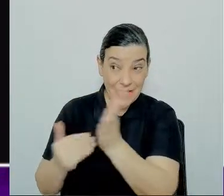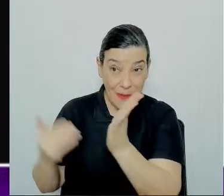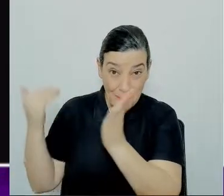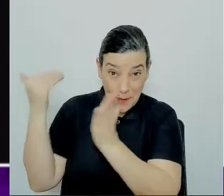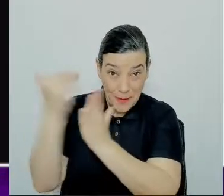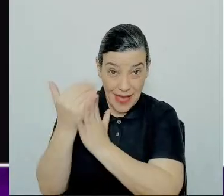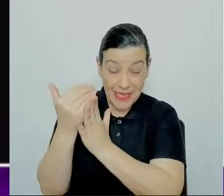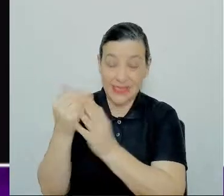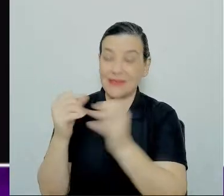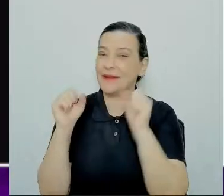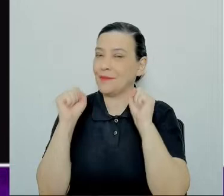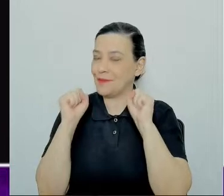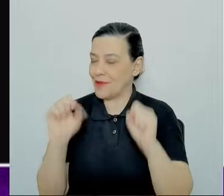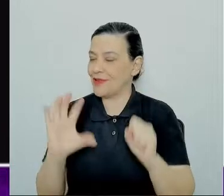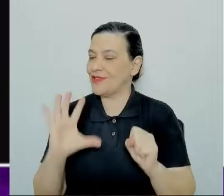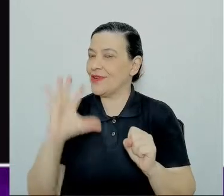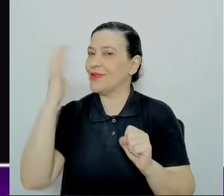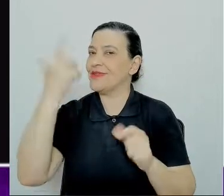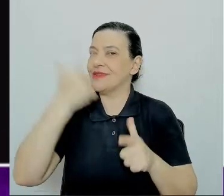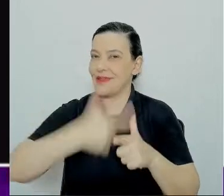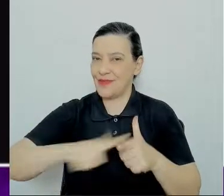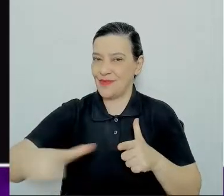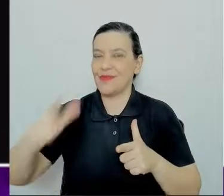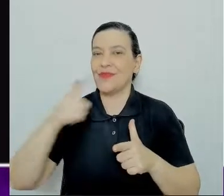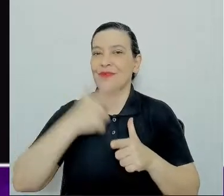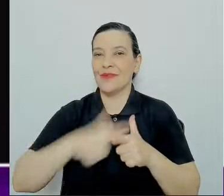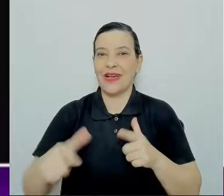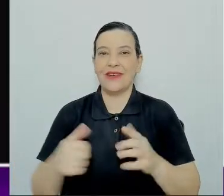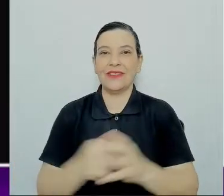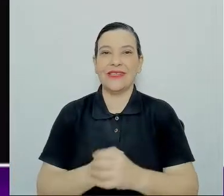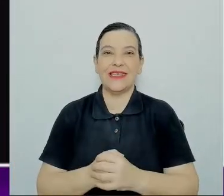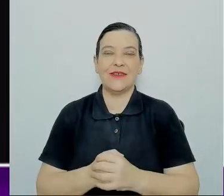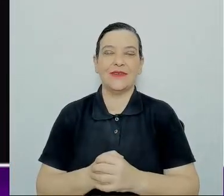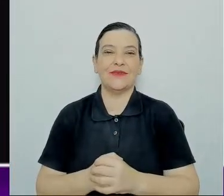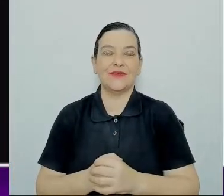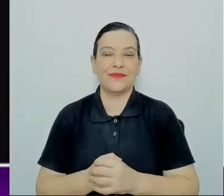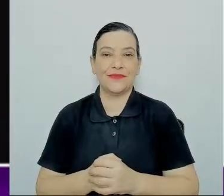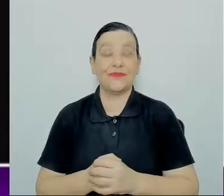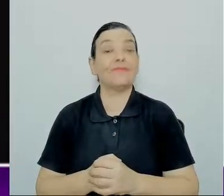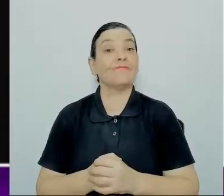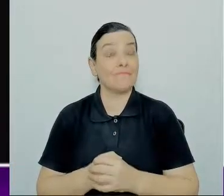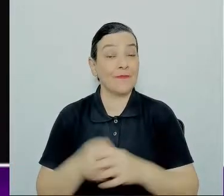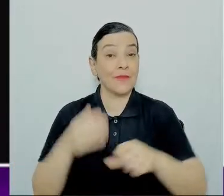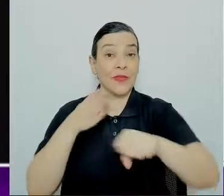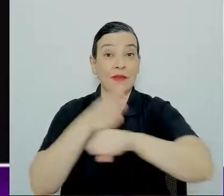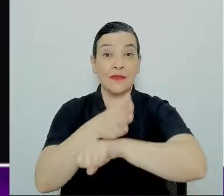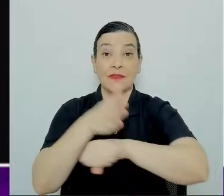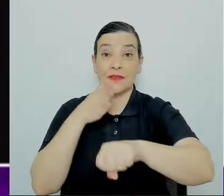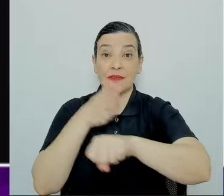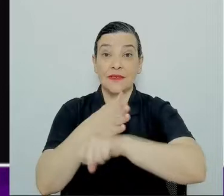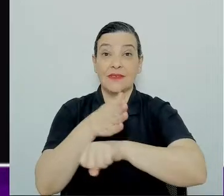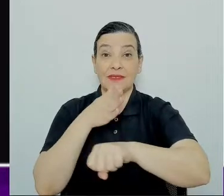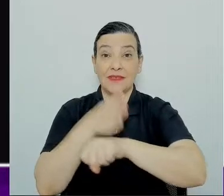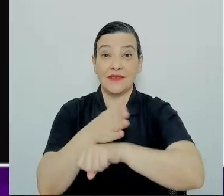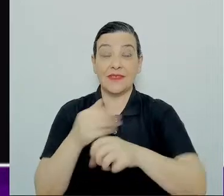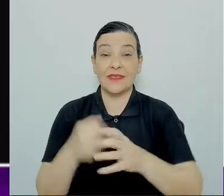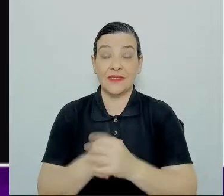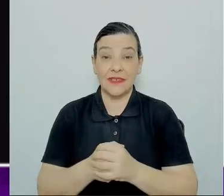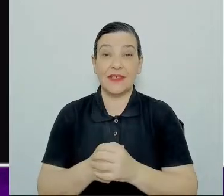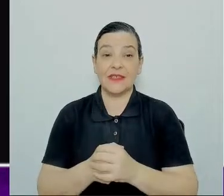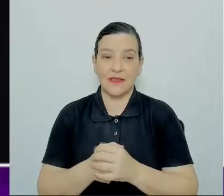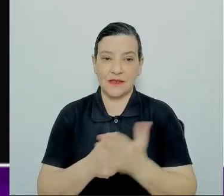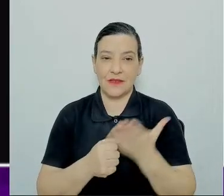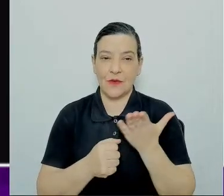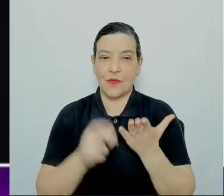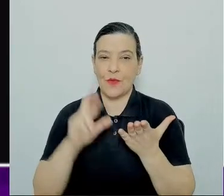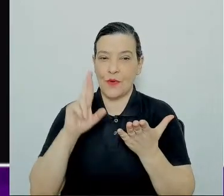gerar um problema como uma bola de neve. Então, os acessos, aqui a gente tem replicado como RBAC,